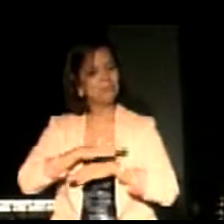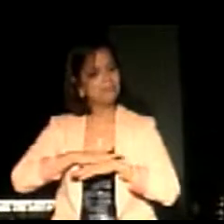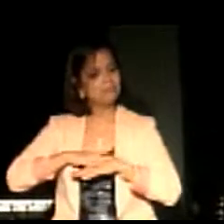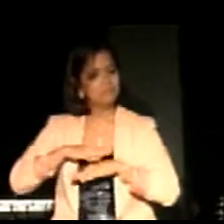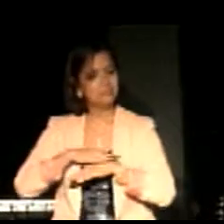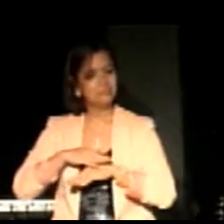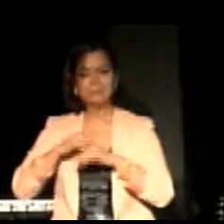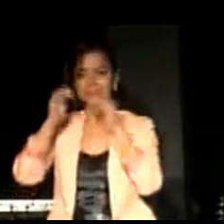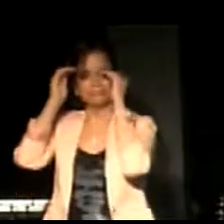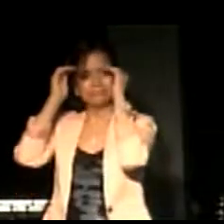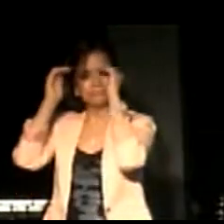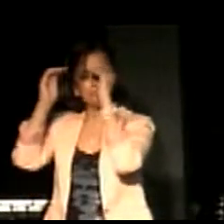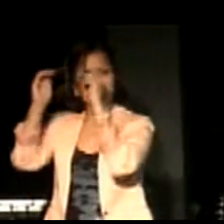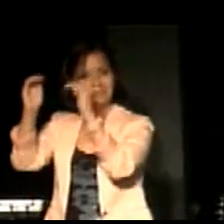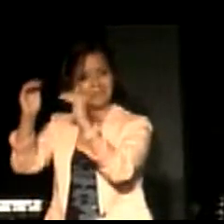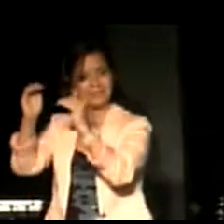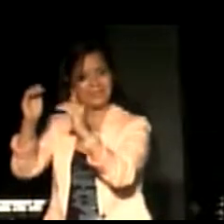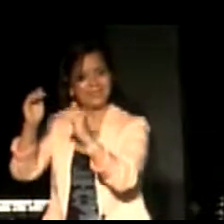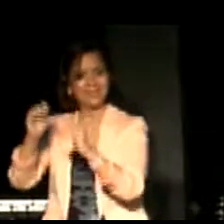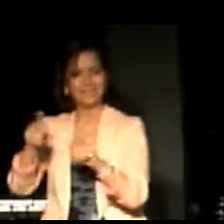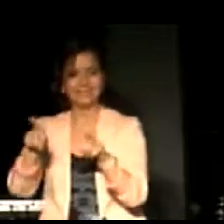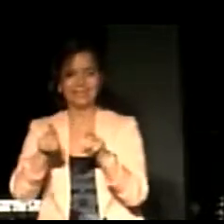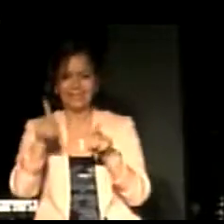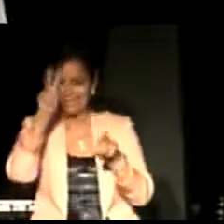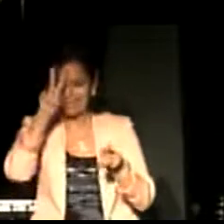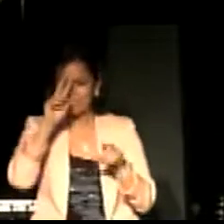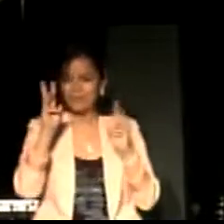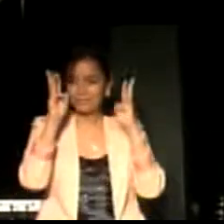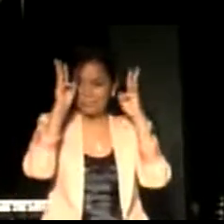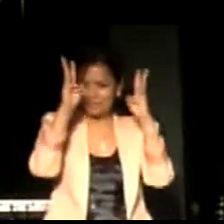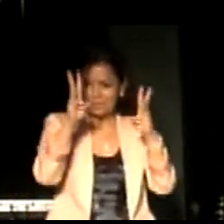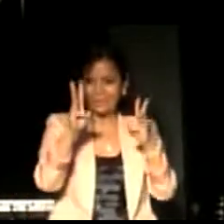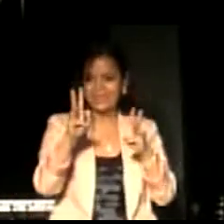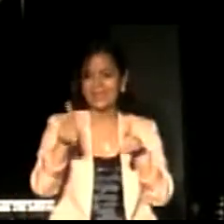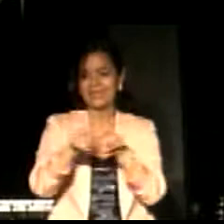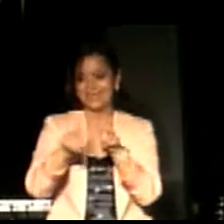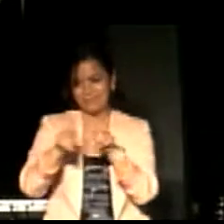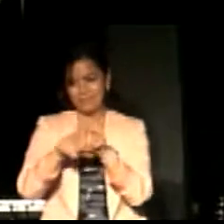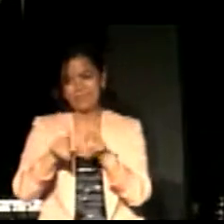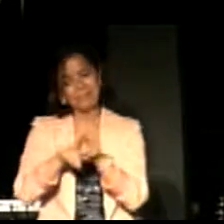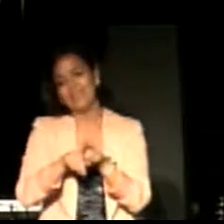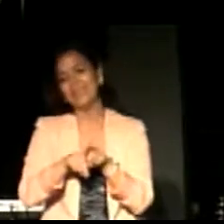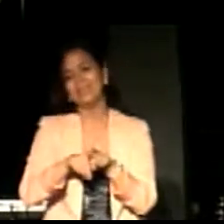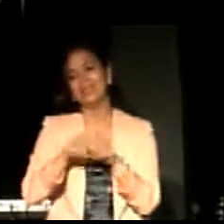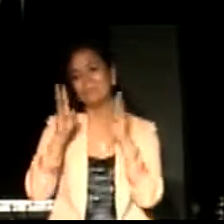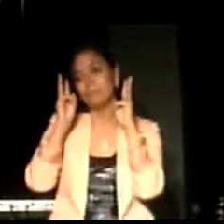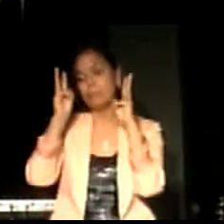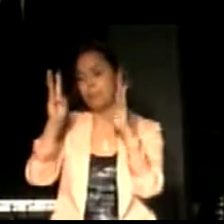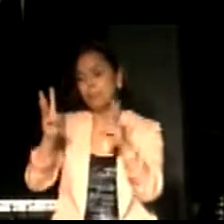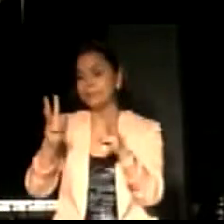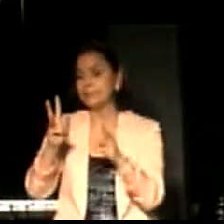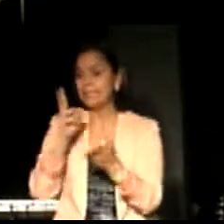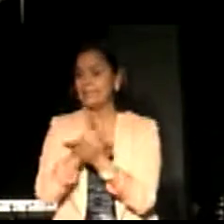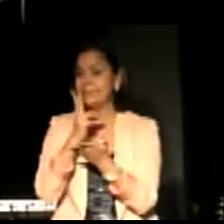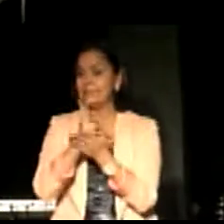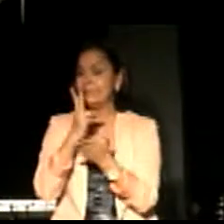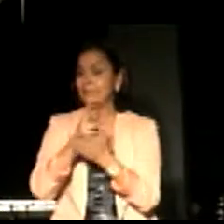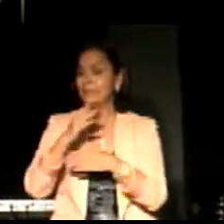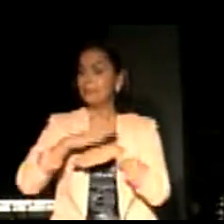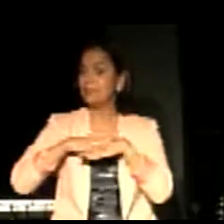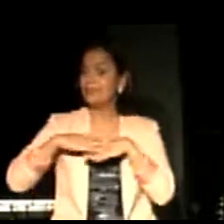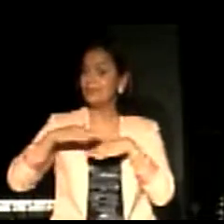Deus. Vocês citei o exemplo de Moisés. Números 12, 3 diz que ele era o homem mais